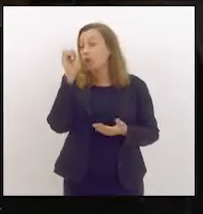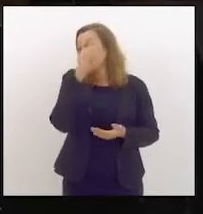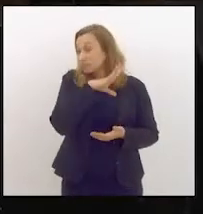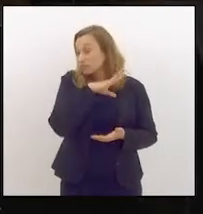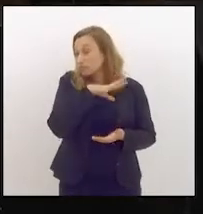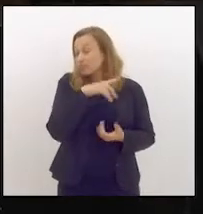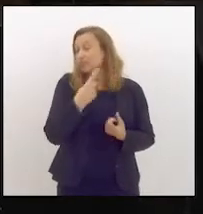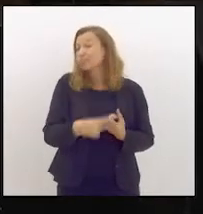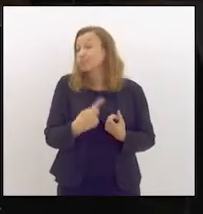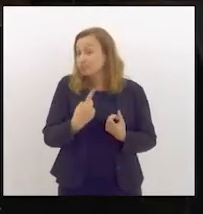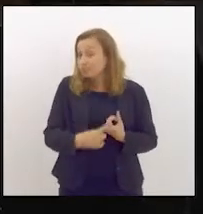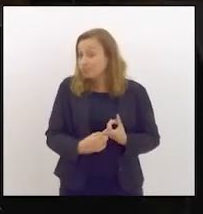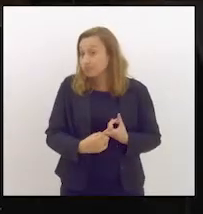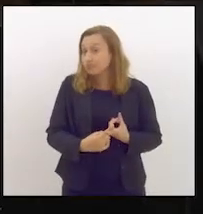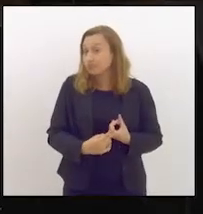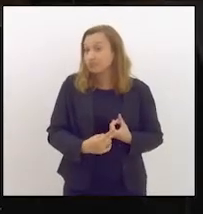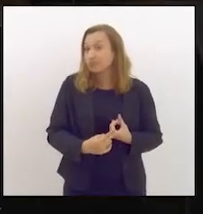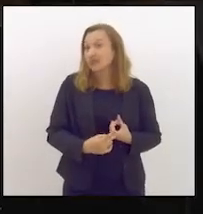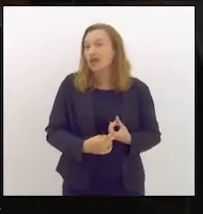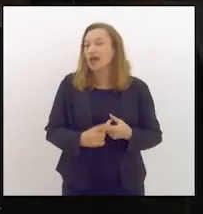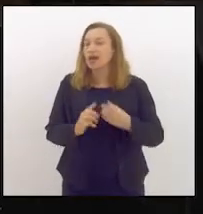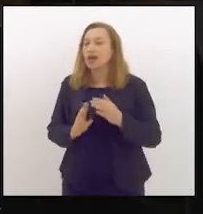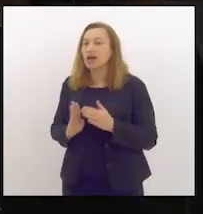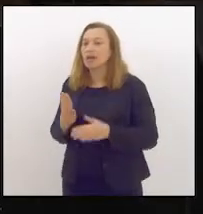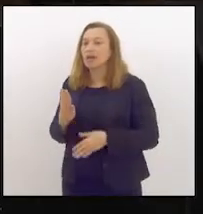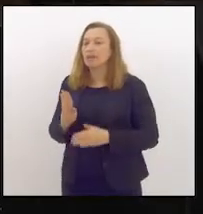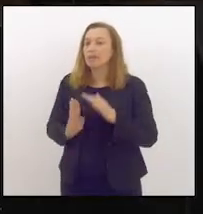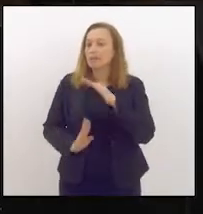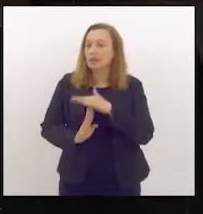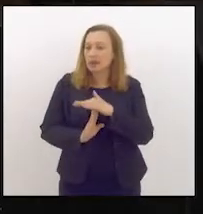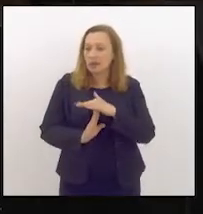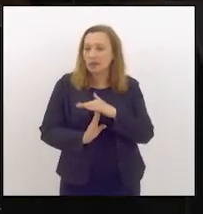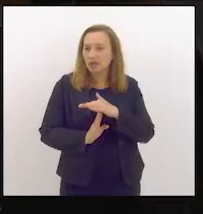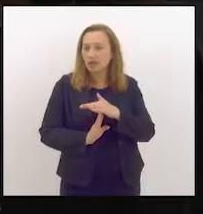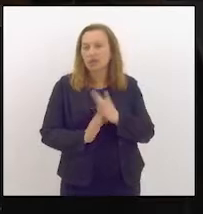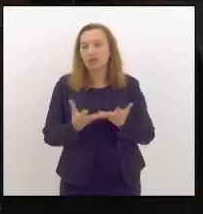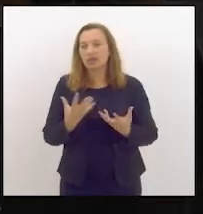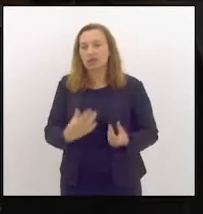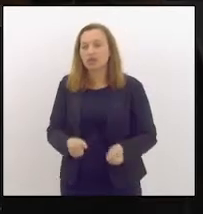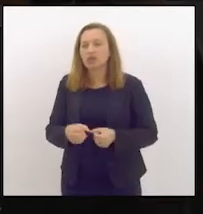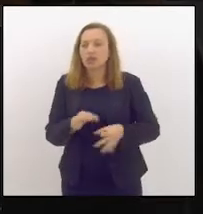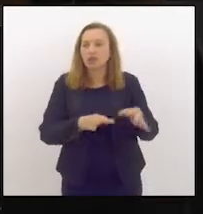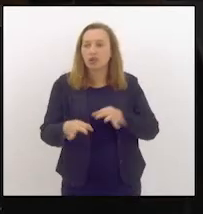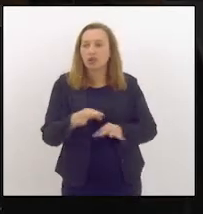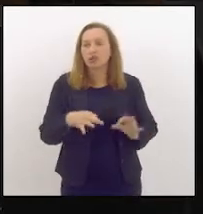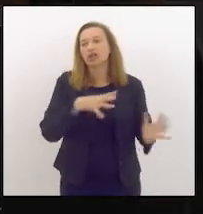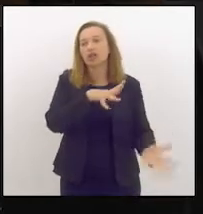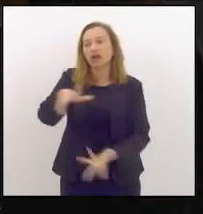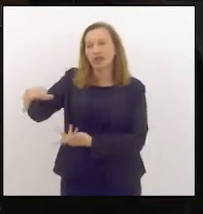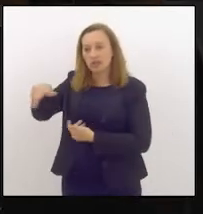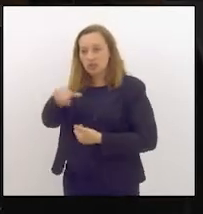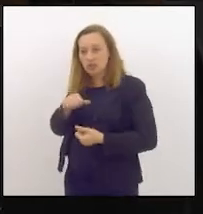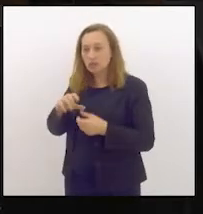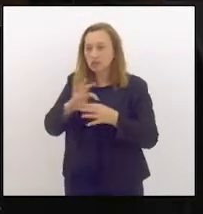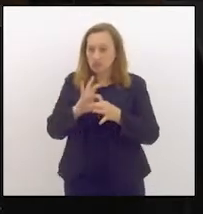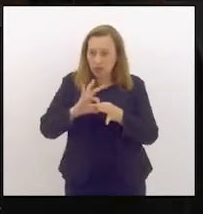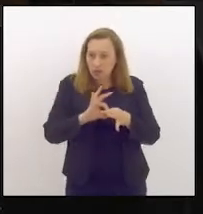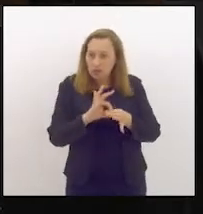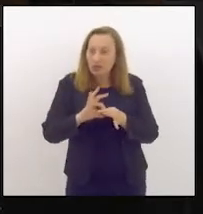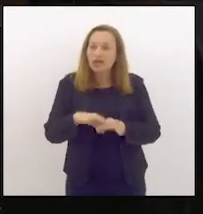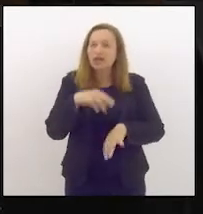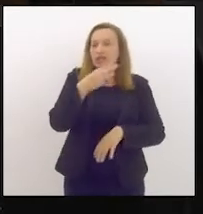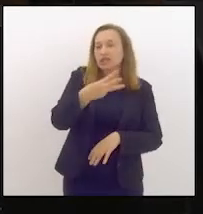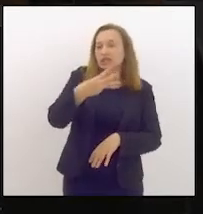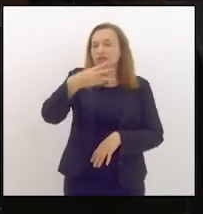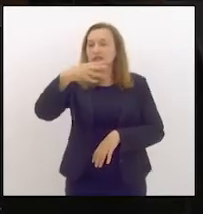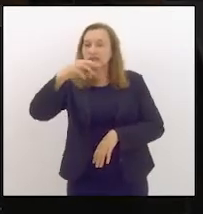absurdo porque a meta aceitável determinada pela Organização das Nações Unidas é de